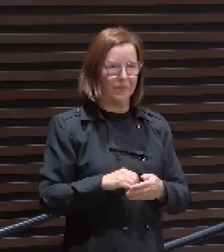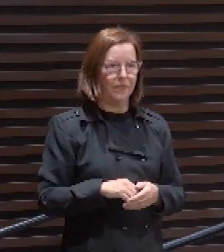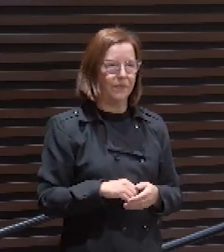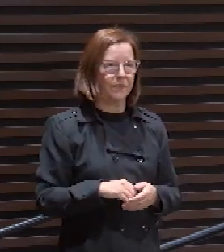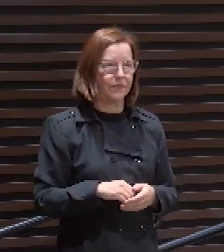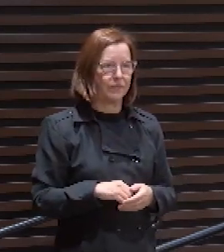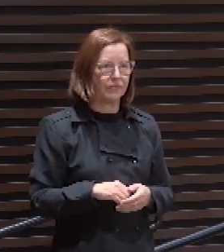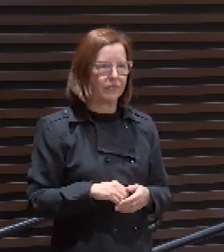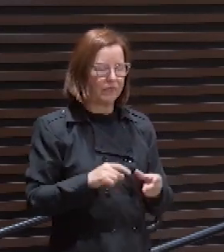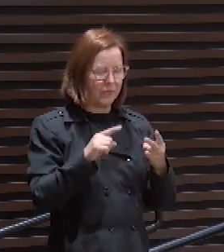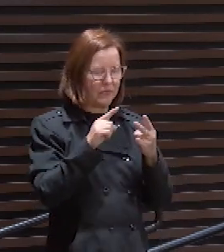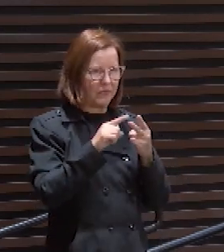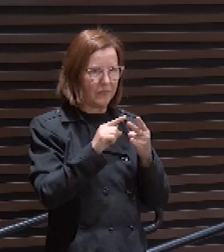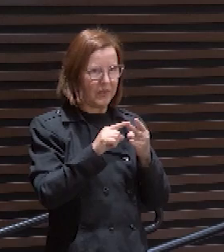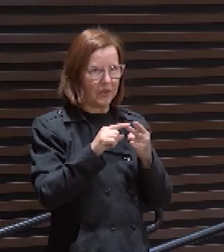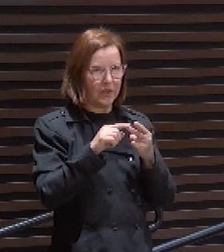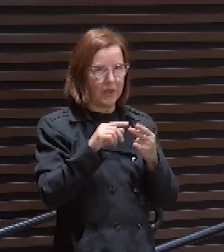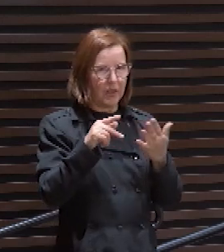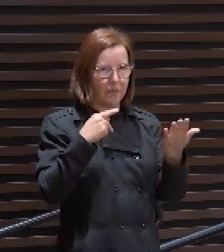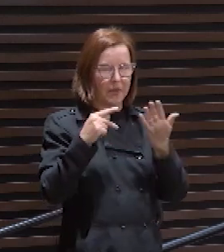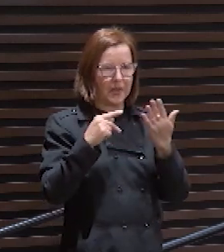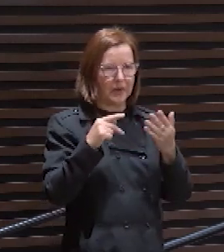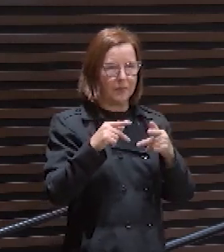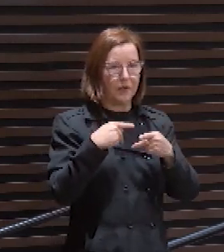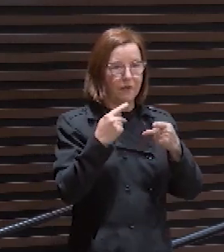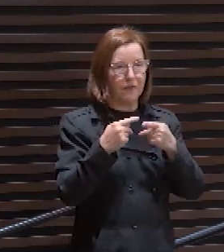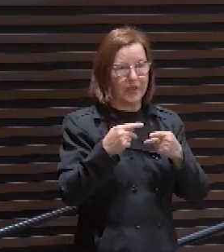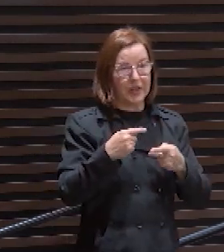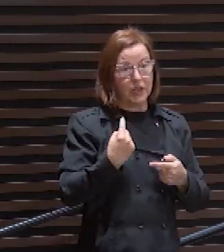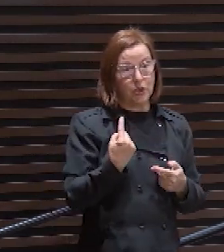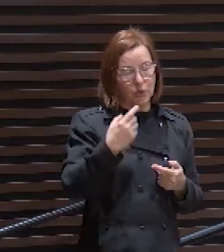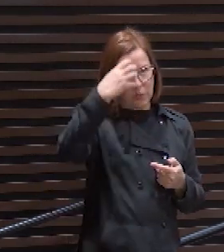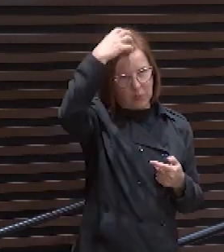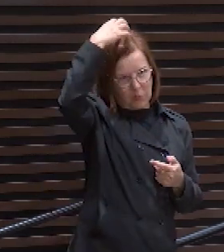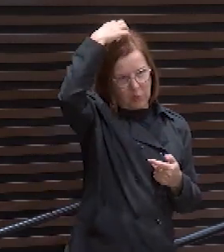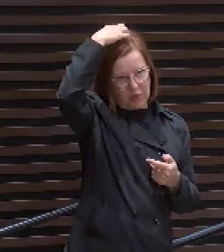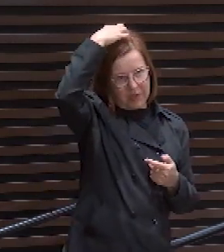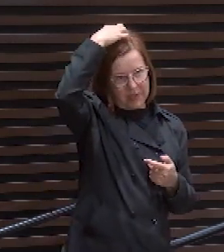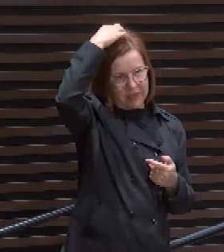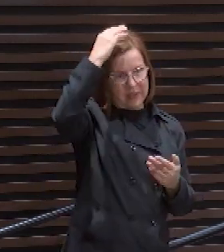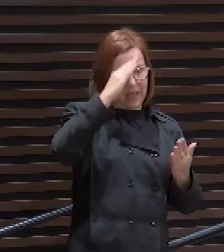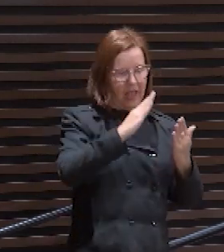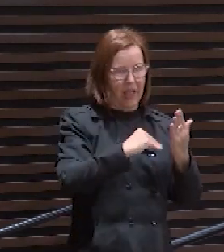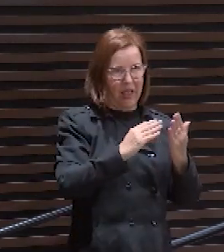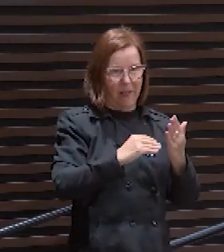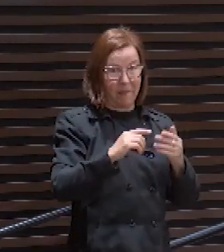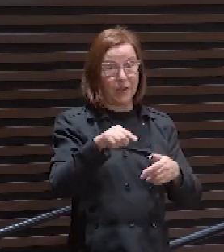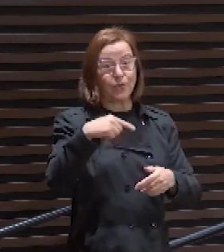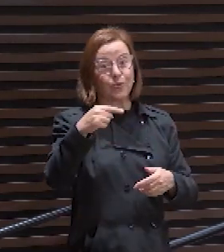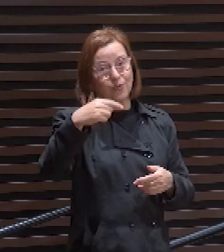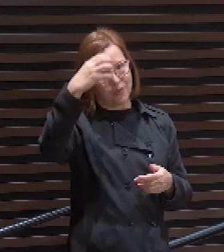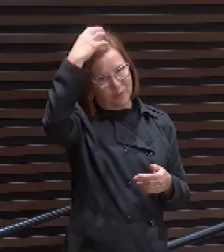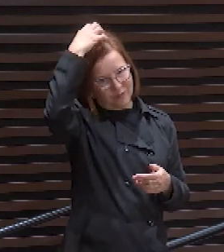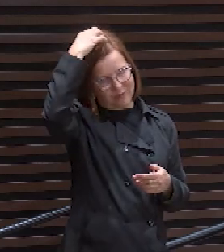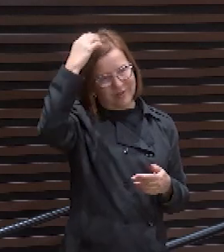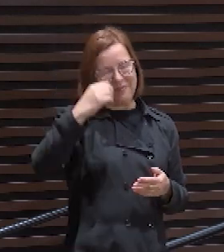a segunda parábola trata sobre um rei que não está na mesma posição do construtor da parábola